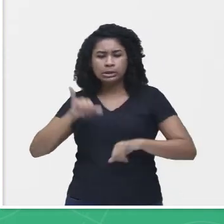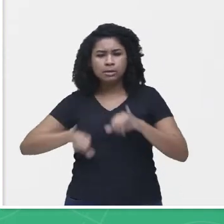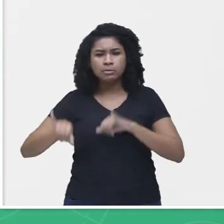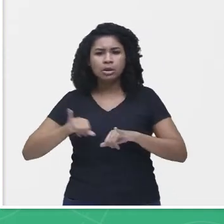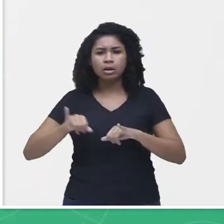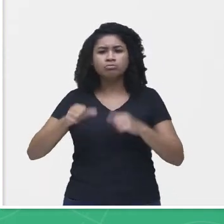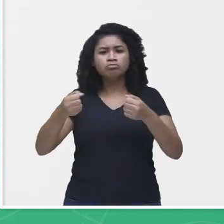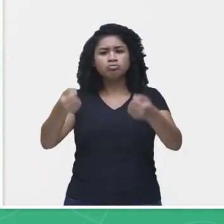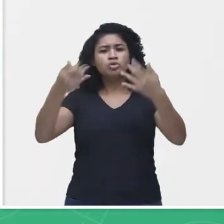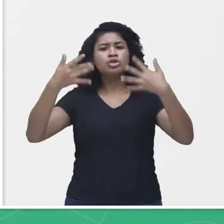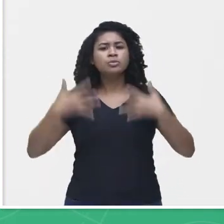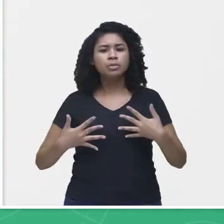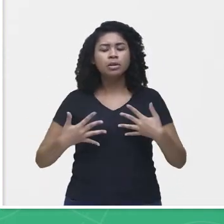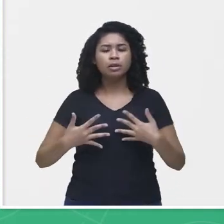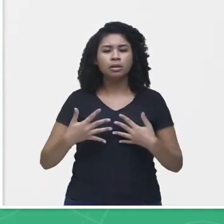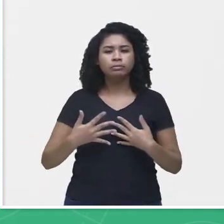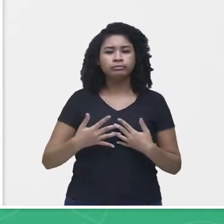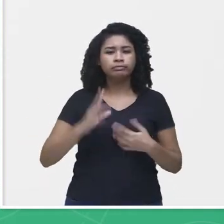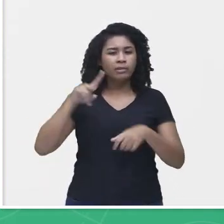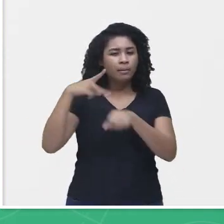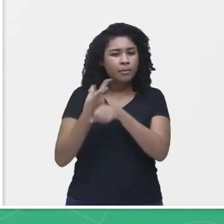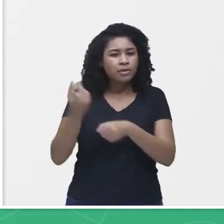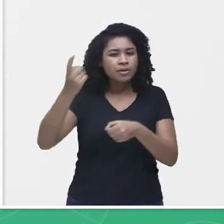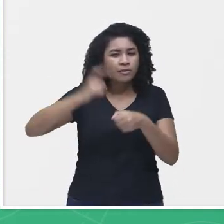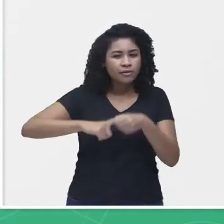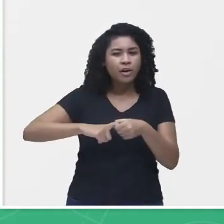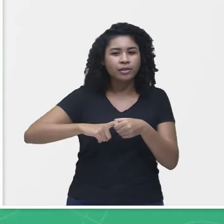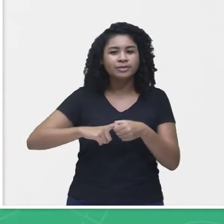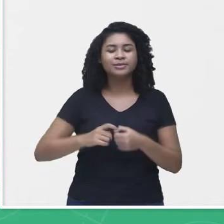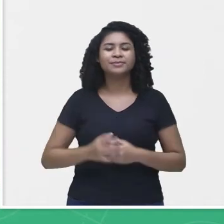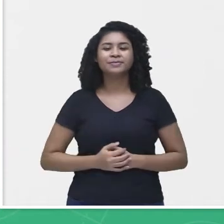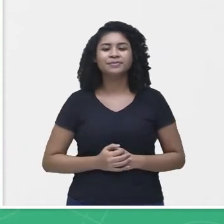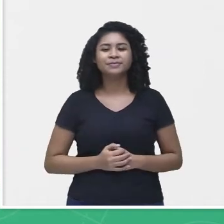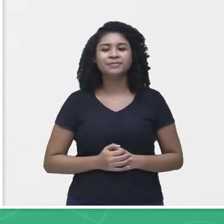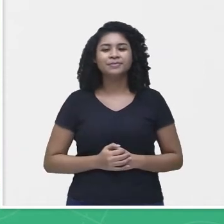com atenção, respondam direitinho, daqui a pouco eu volto para corrigir com vocês.